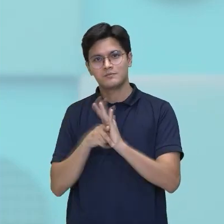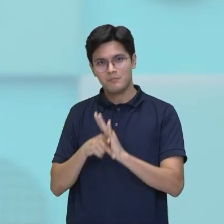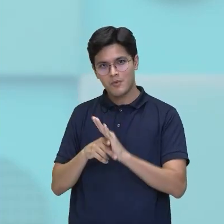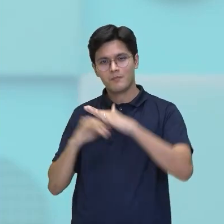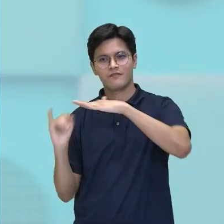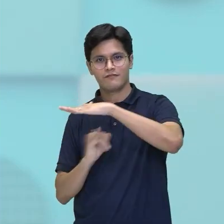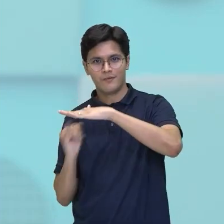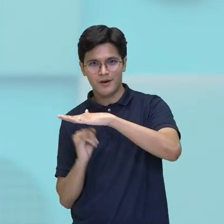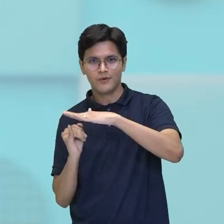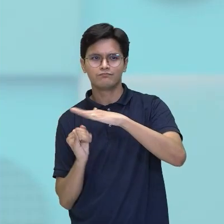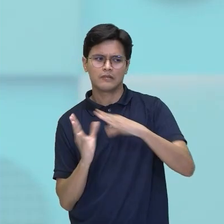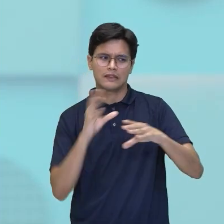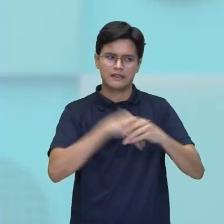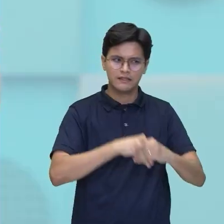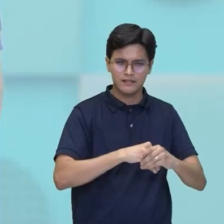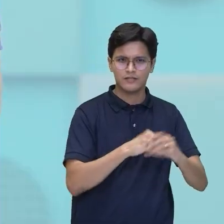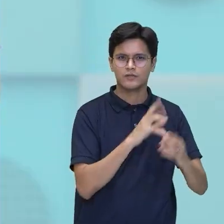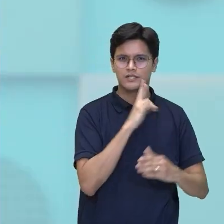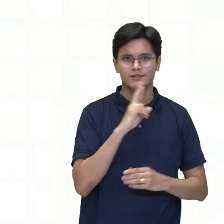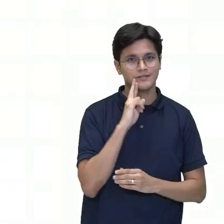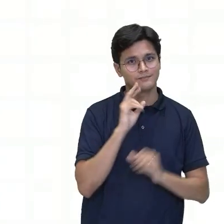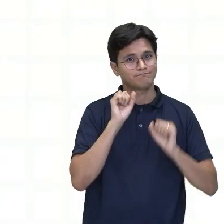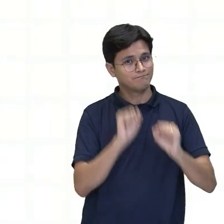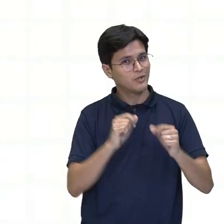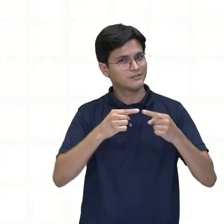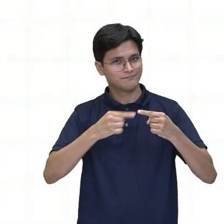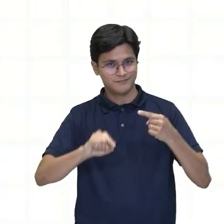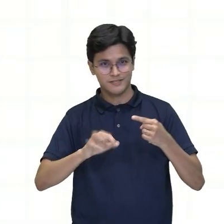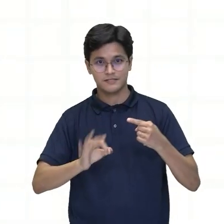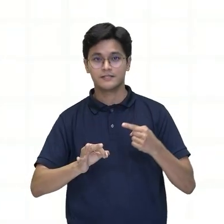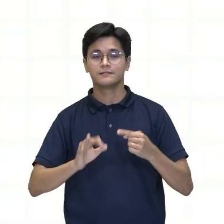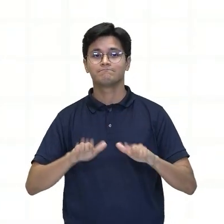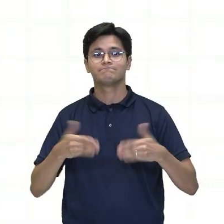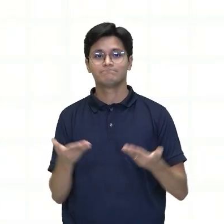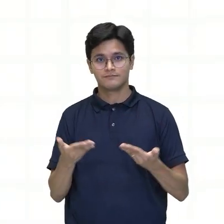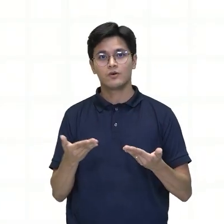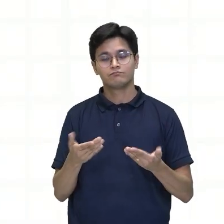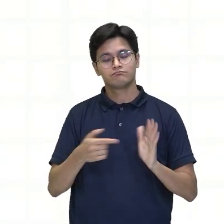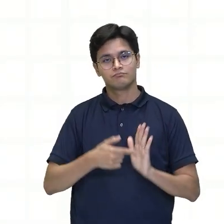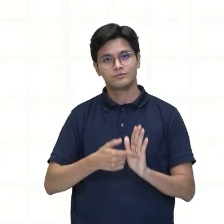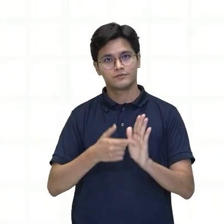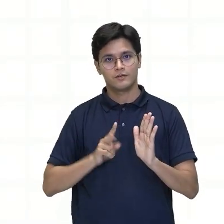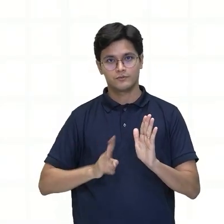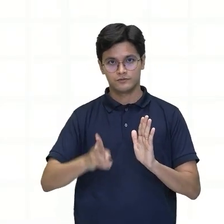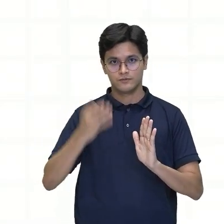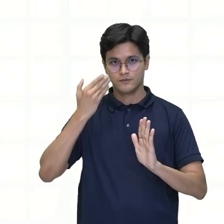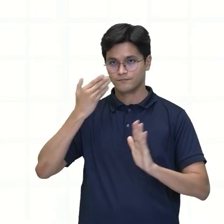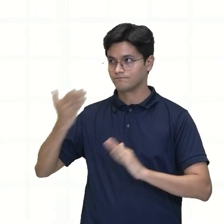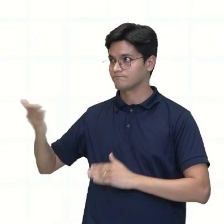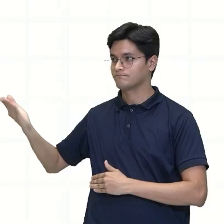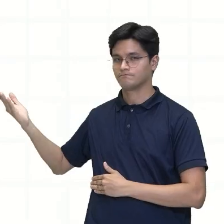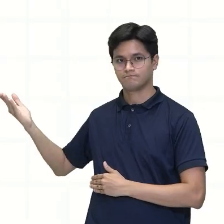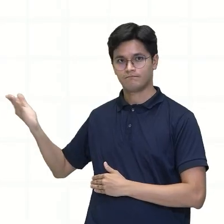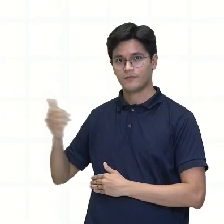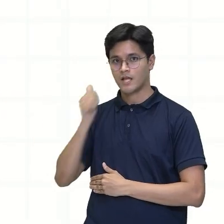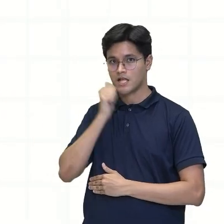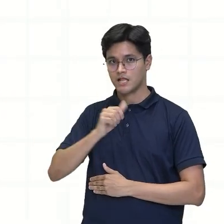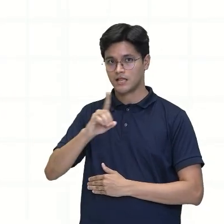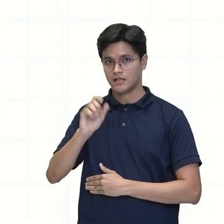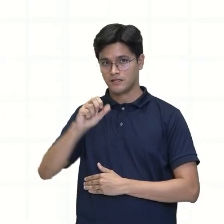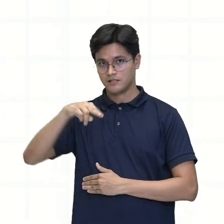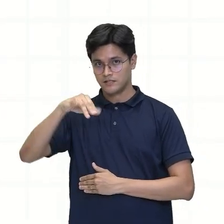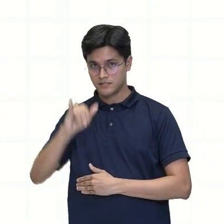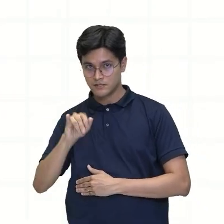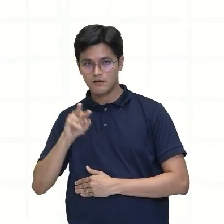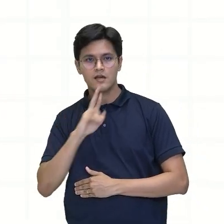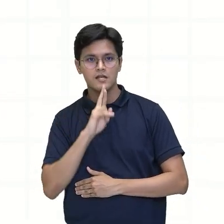tá certo? Vamos voltando agora. Eu vou continuar mostrando para vocês. Então, repare que, aí a Dani fala assim, né? I want